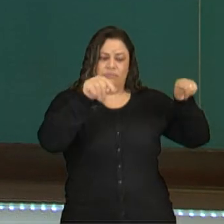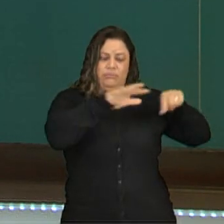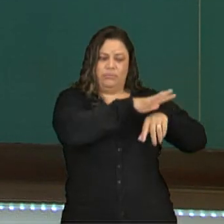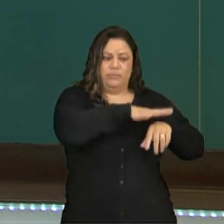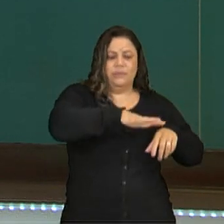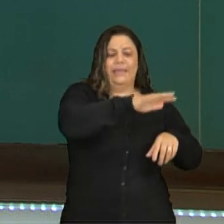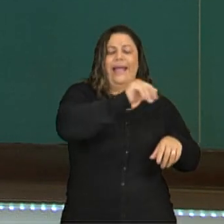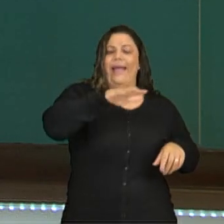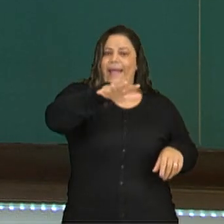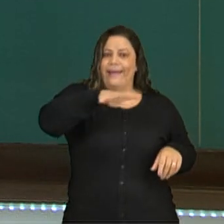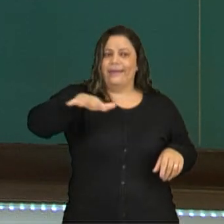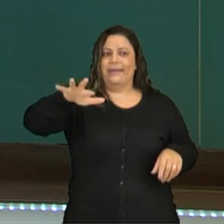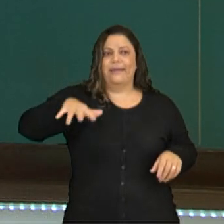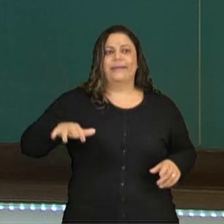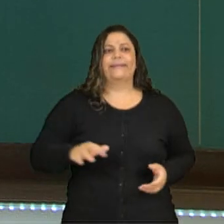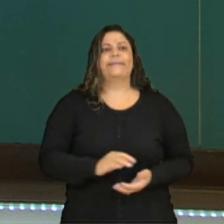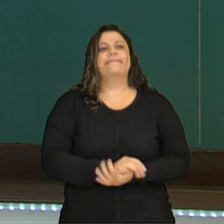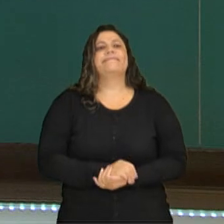celular, ok?